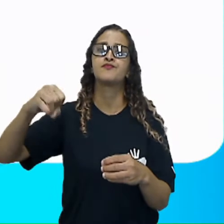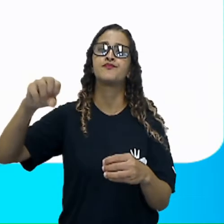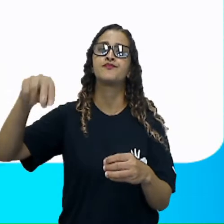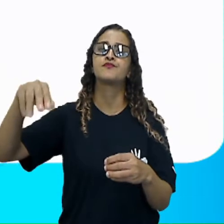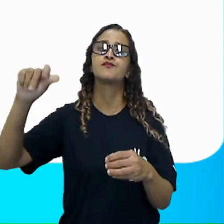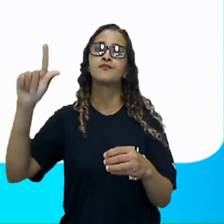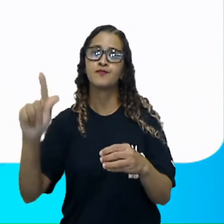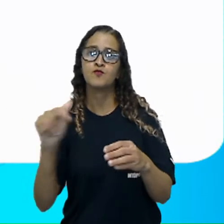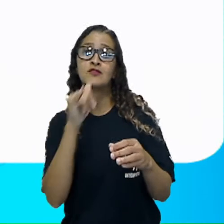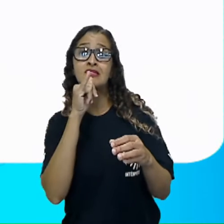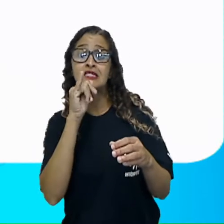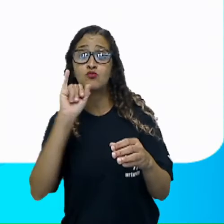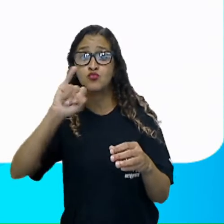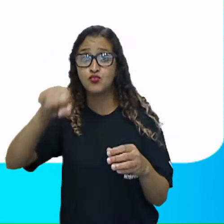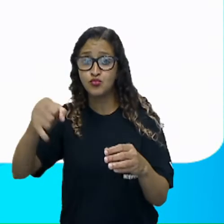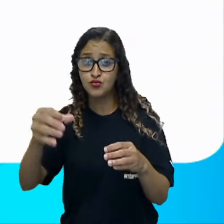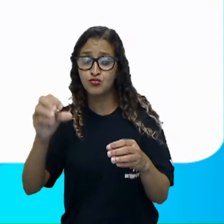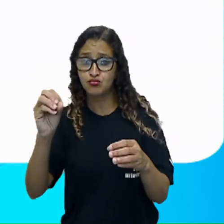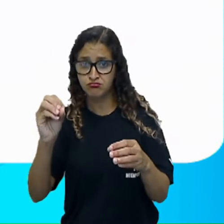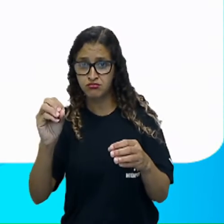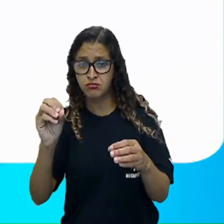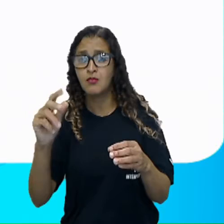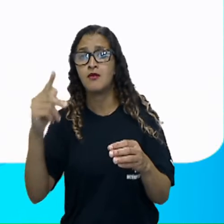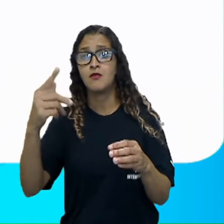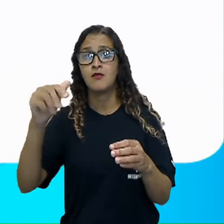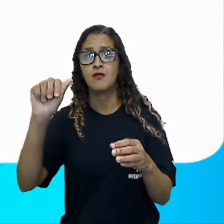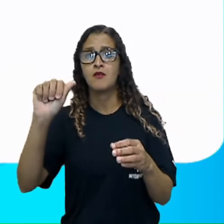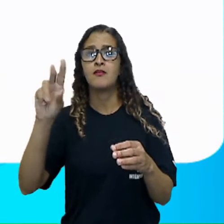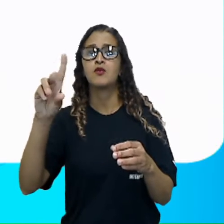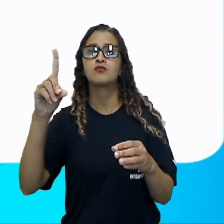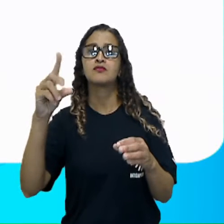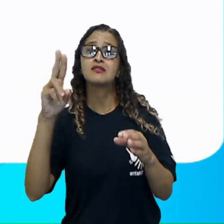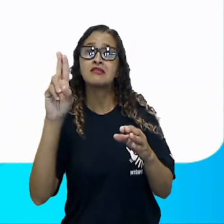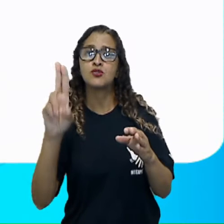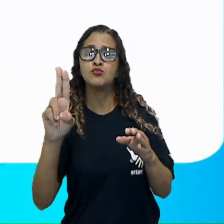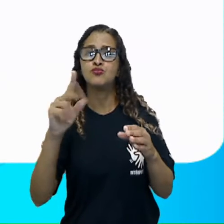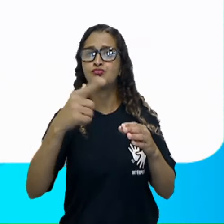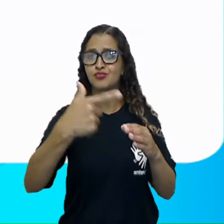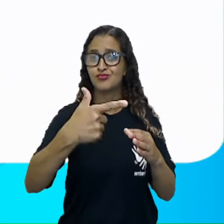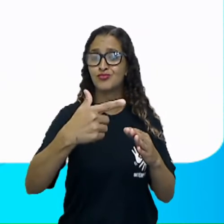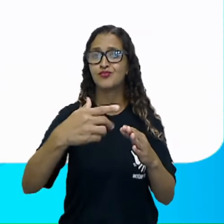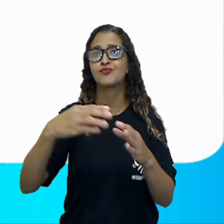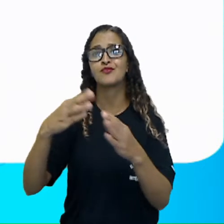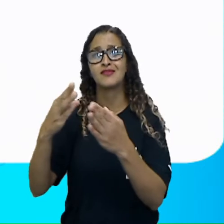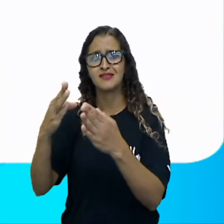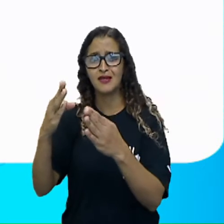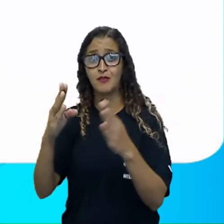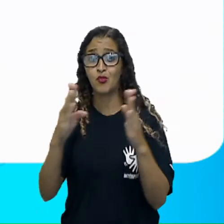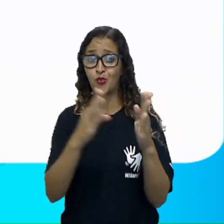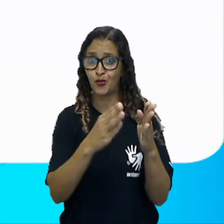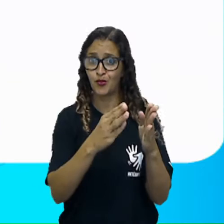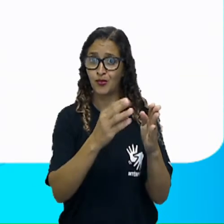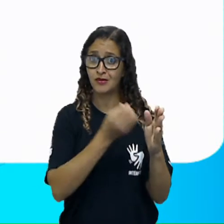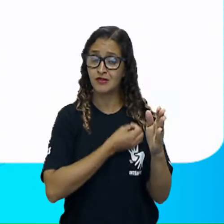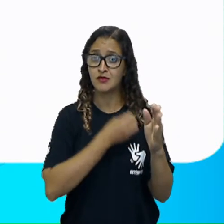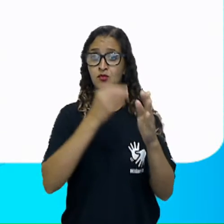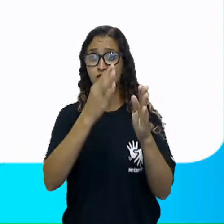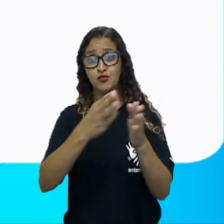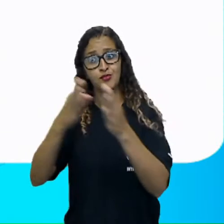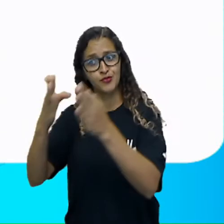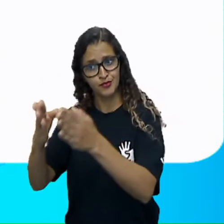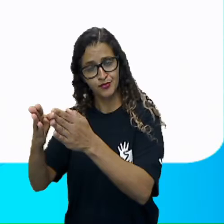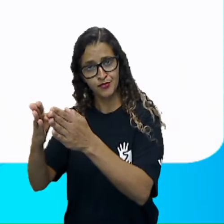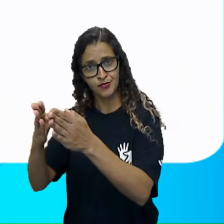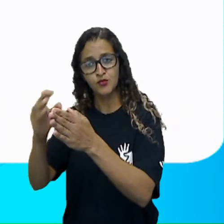11. Percebe-se que tem o número romano em numeral e o número cardinal entre parênteses.